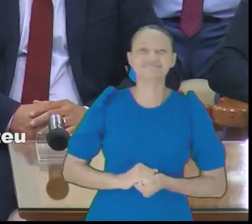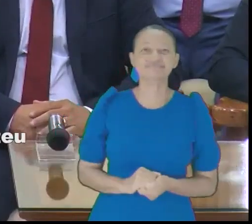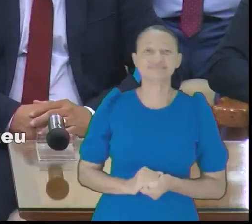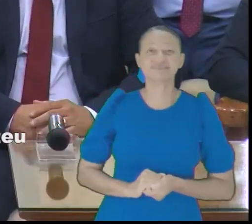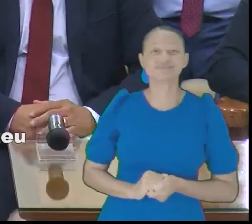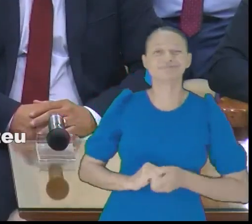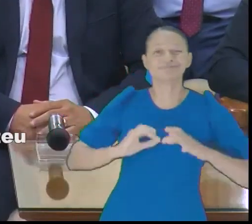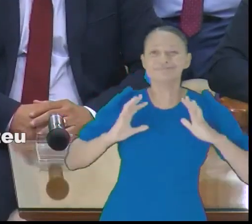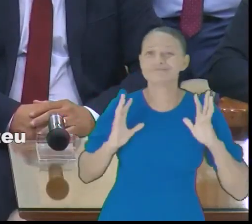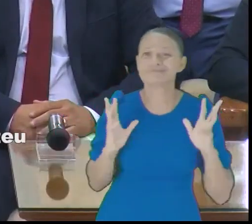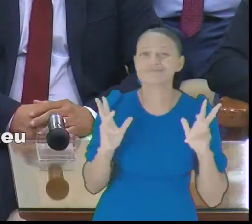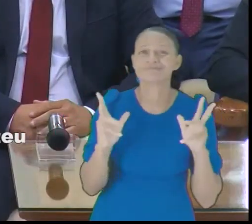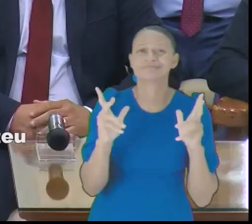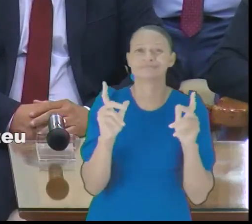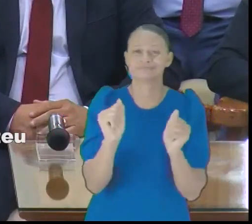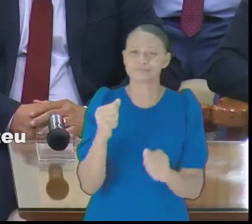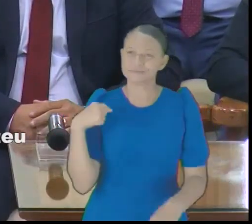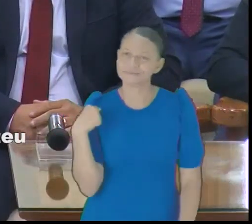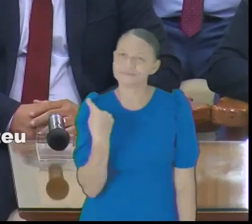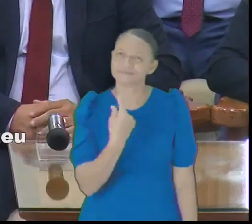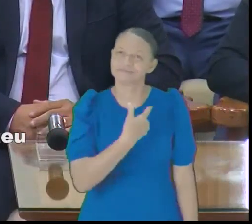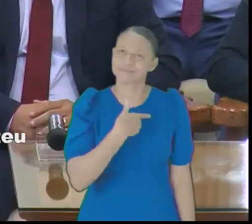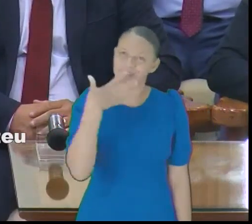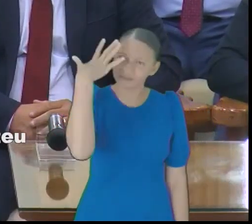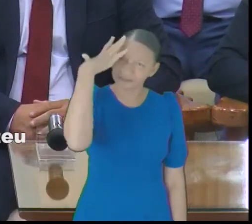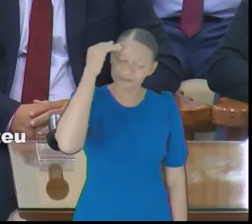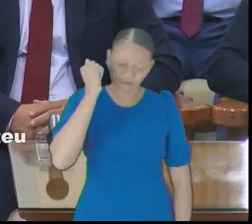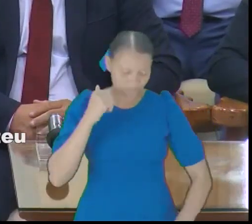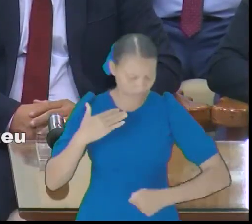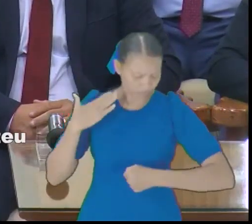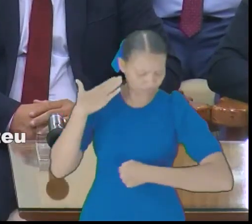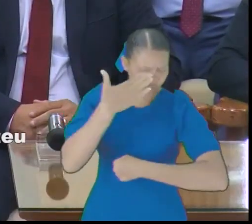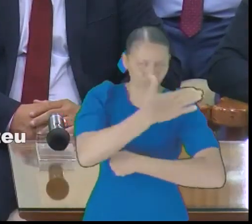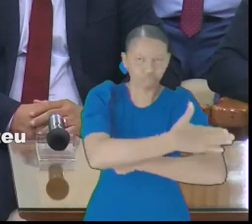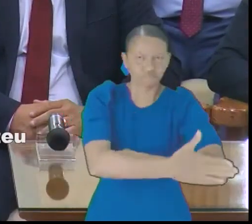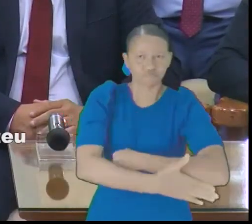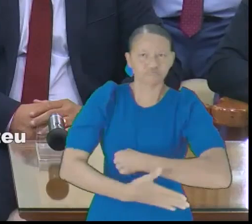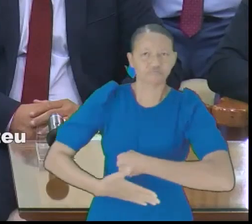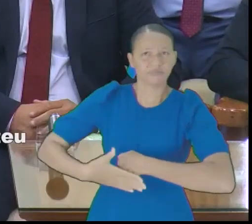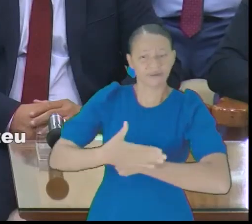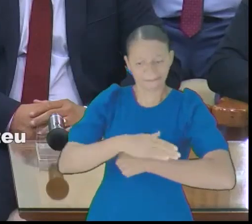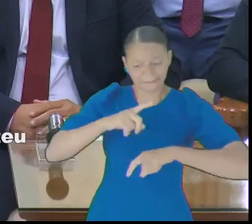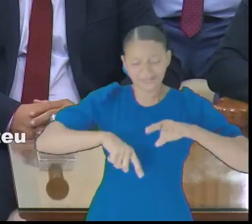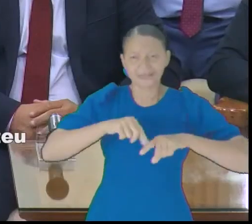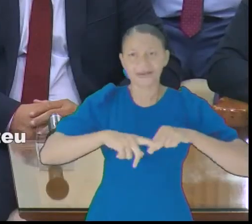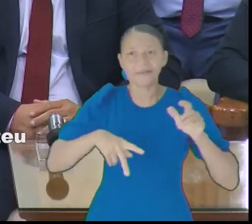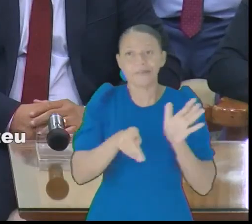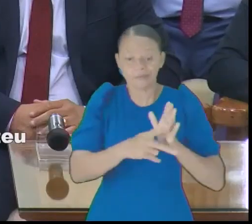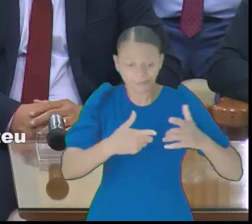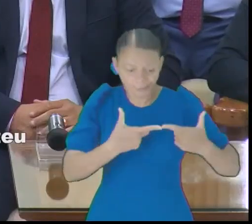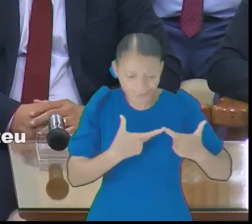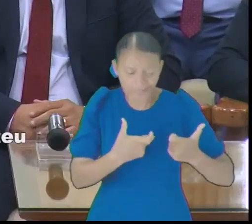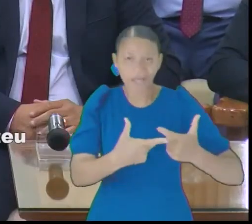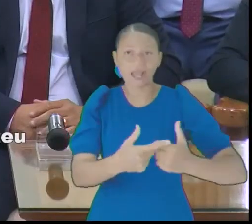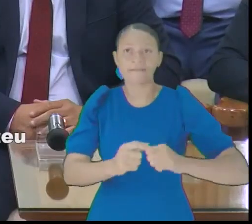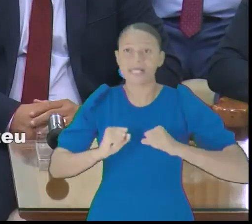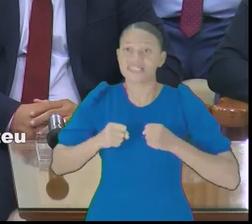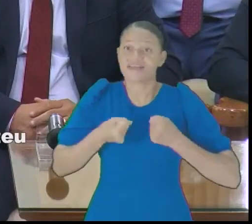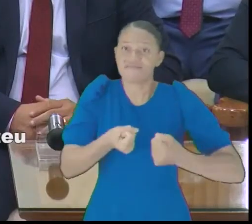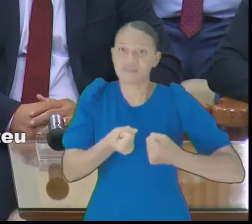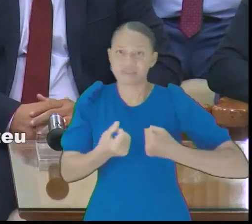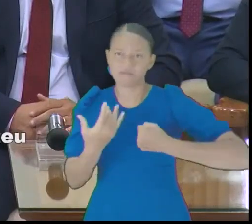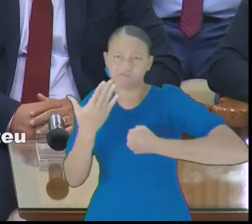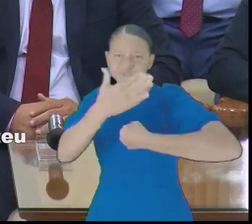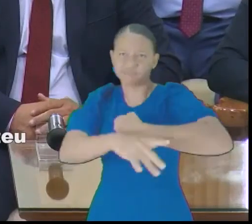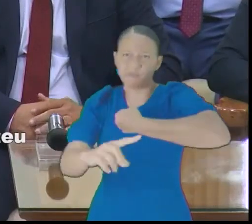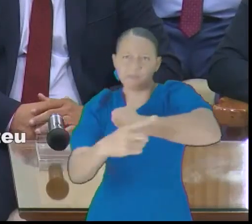Todos nós sabemos que escudo é um instrumento de guerra, de defesa. Deus está dizendo